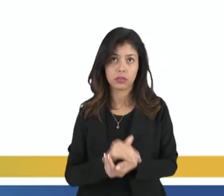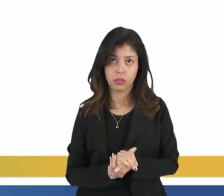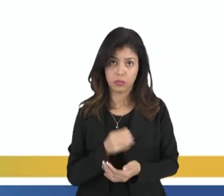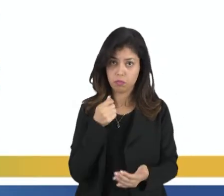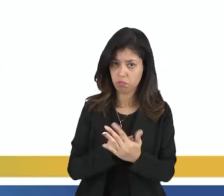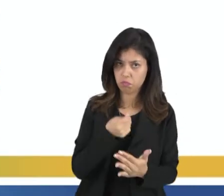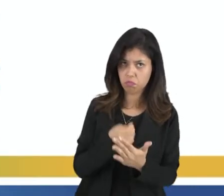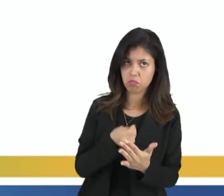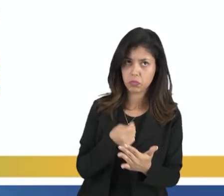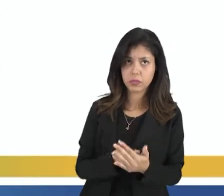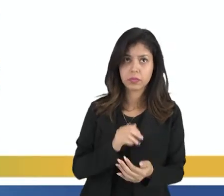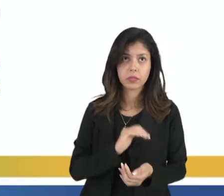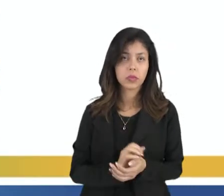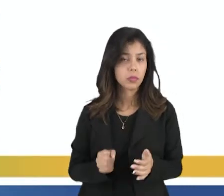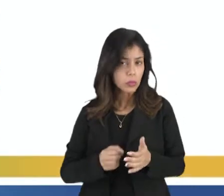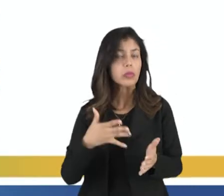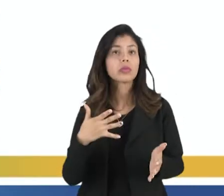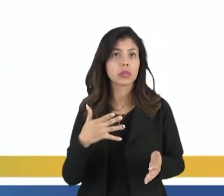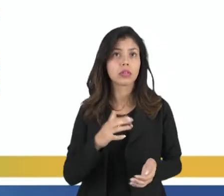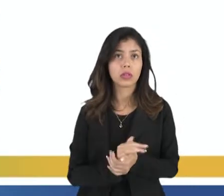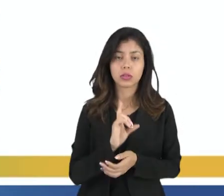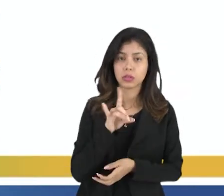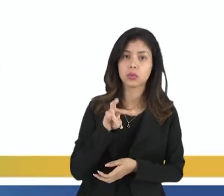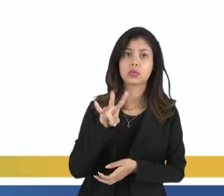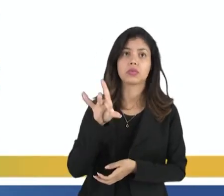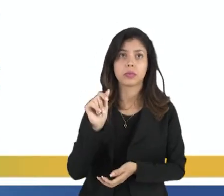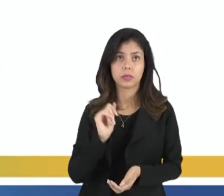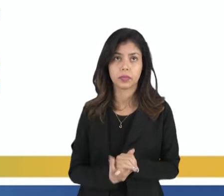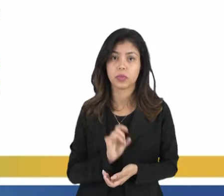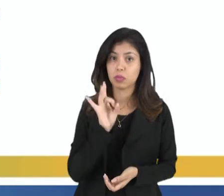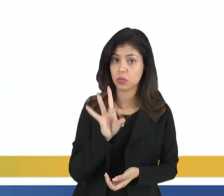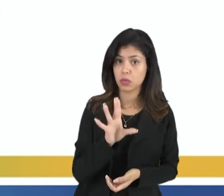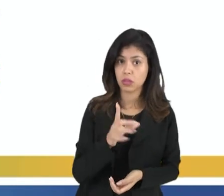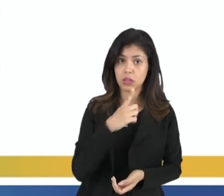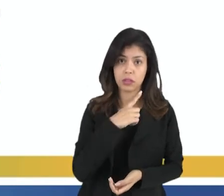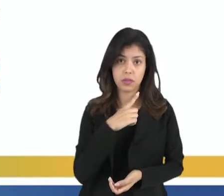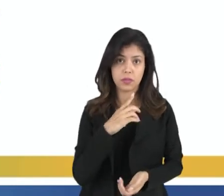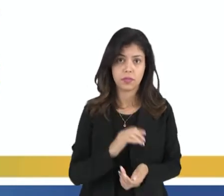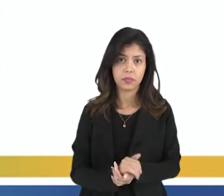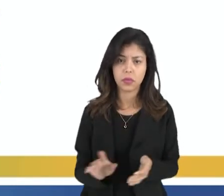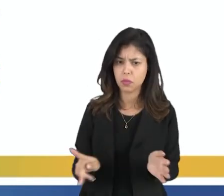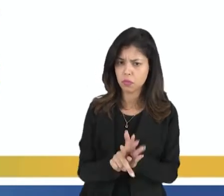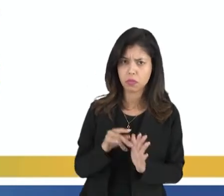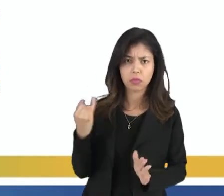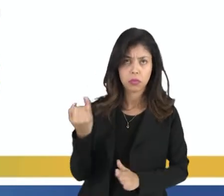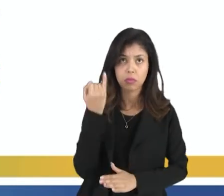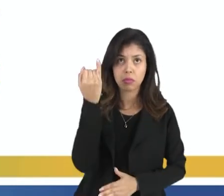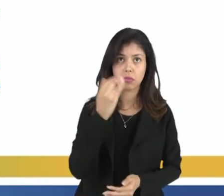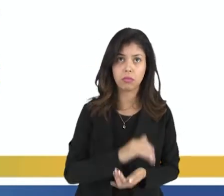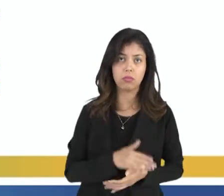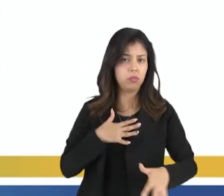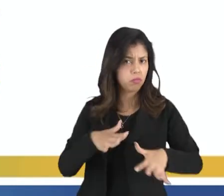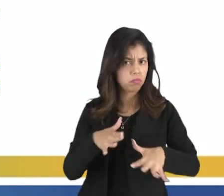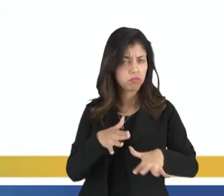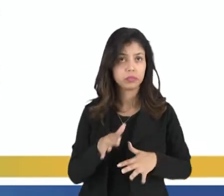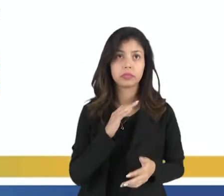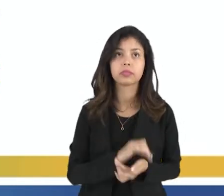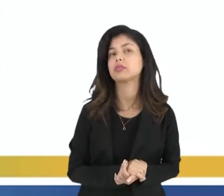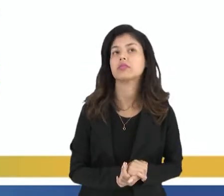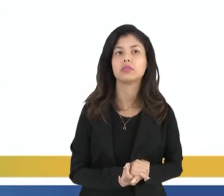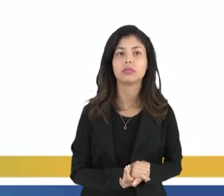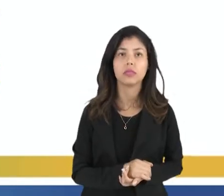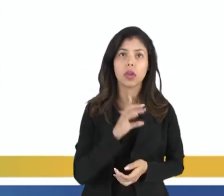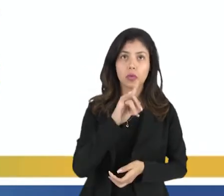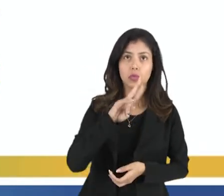dessa cobrança bem rigorosa dessas dívidas, tá? Só que a gente tem uma questão muito importante sobre esse movimento, que